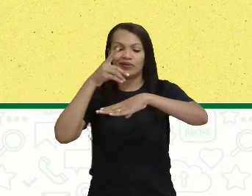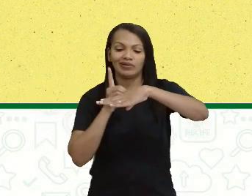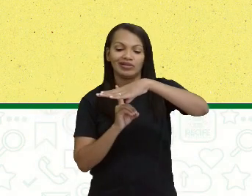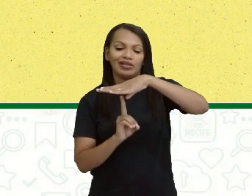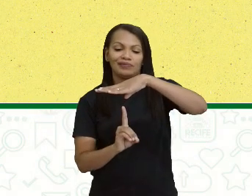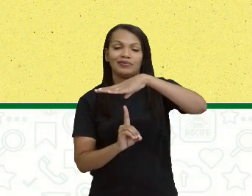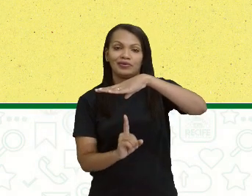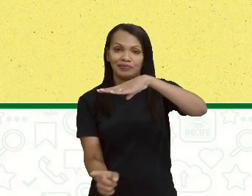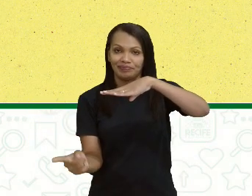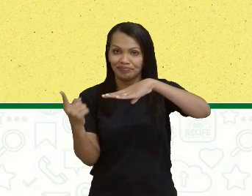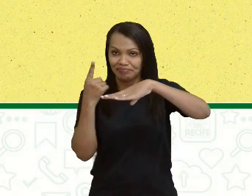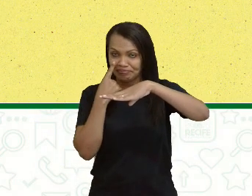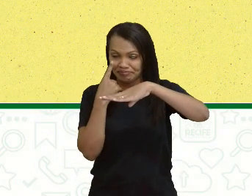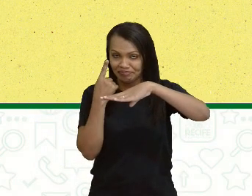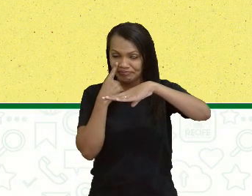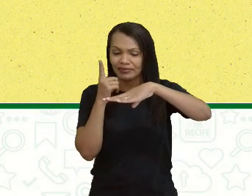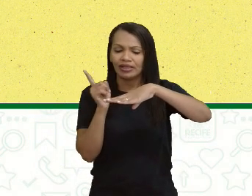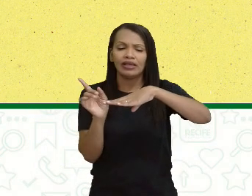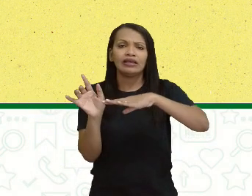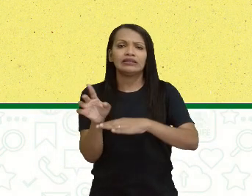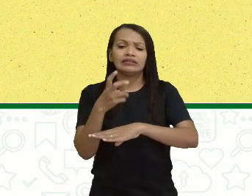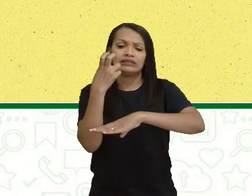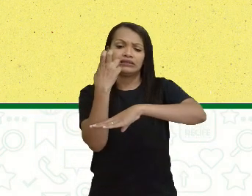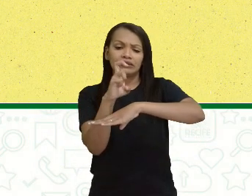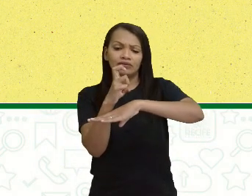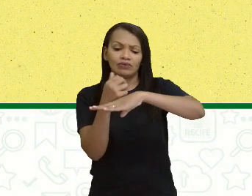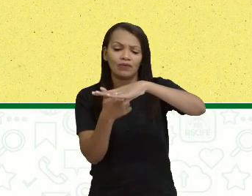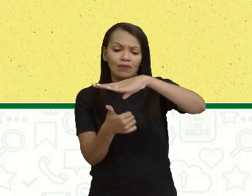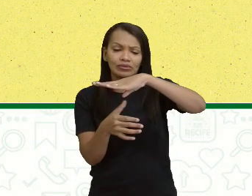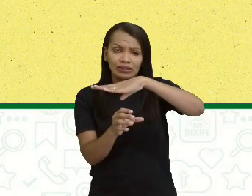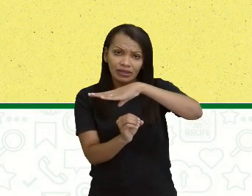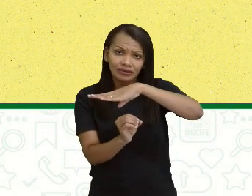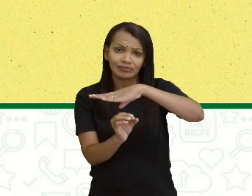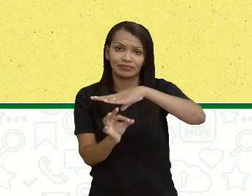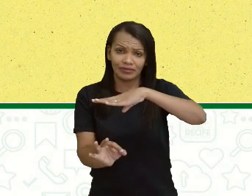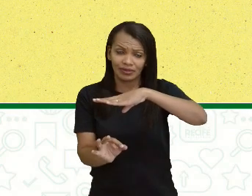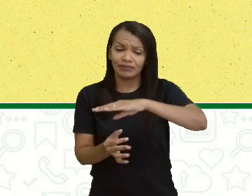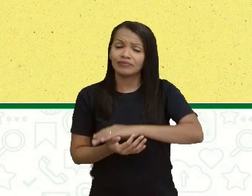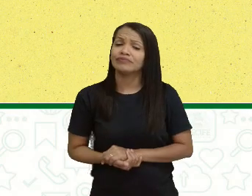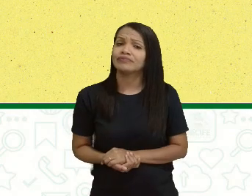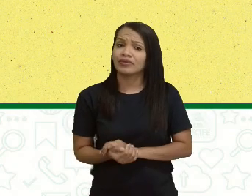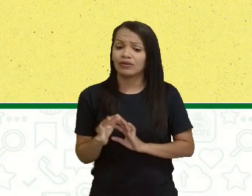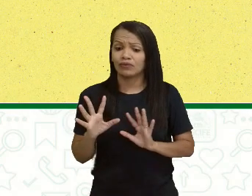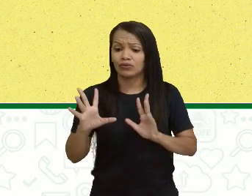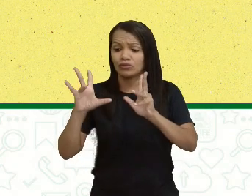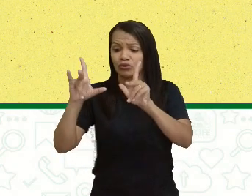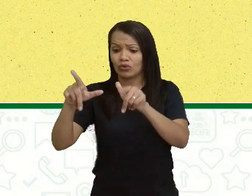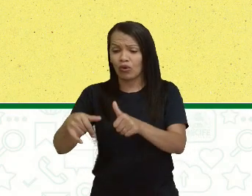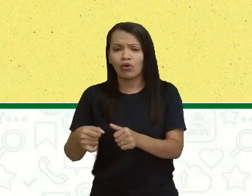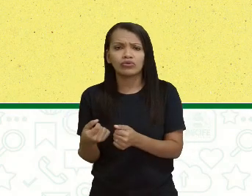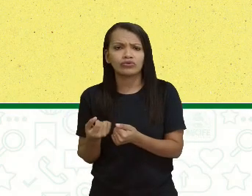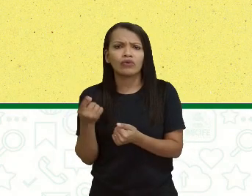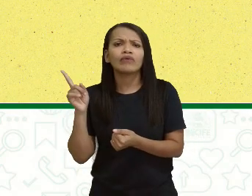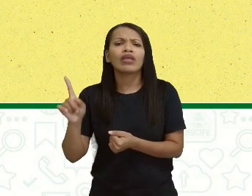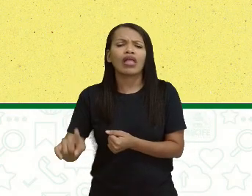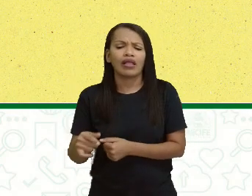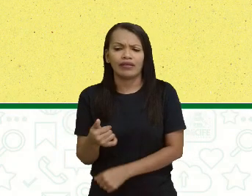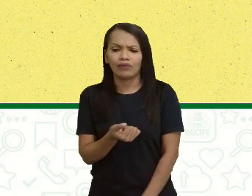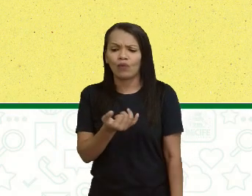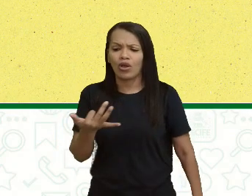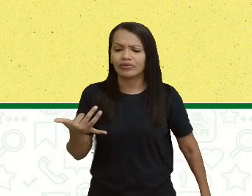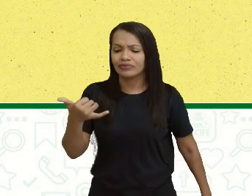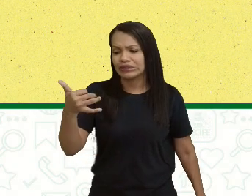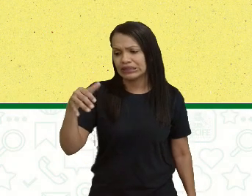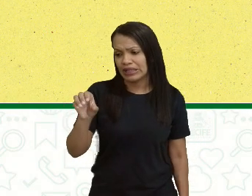Então, isso aí é 5/10. O todo seriam 10, né?